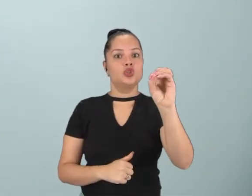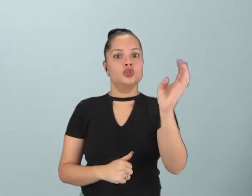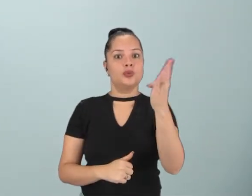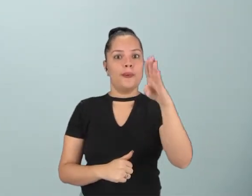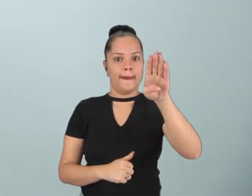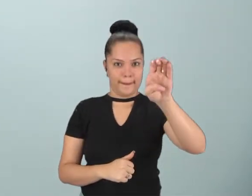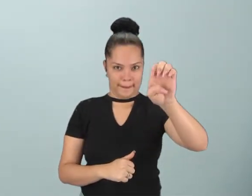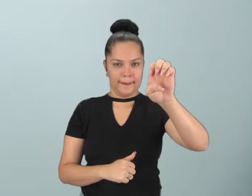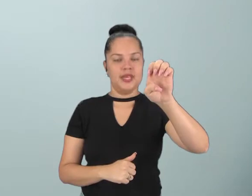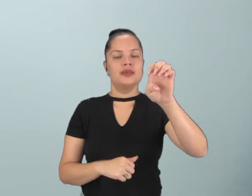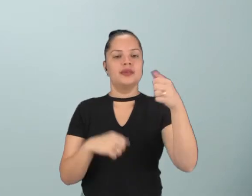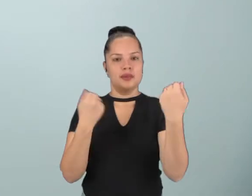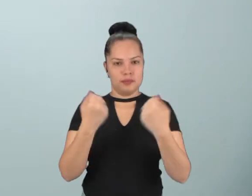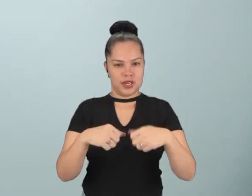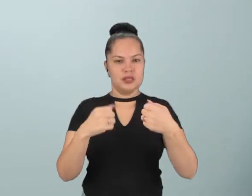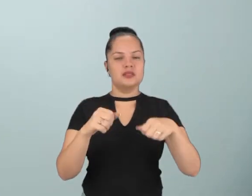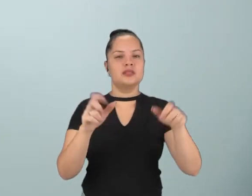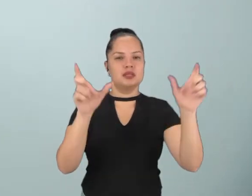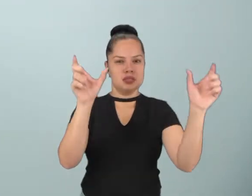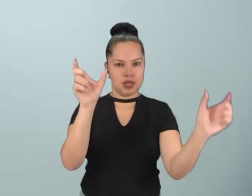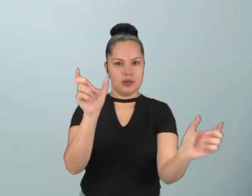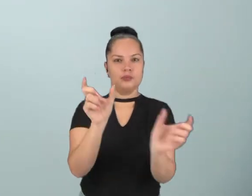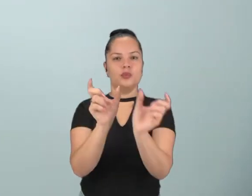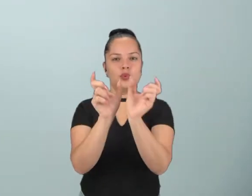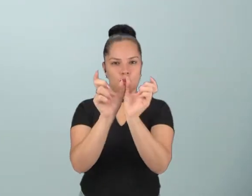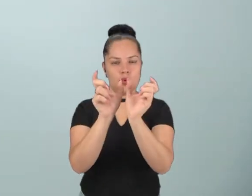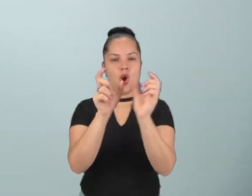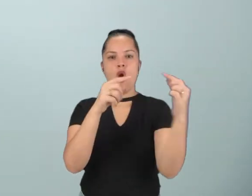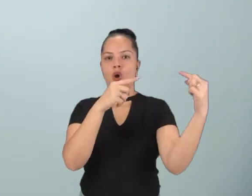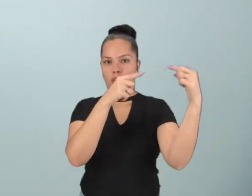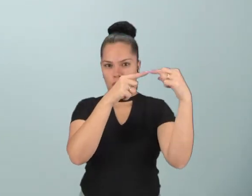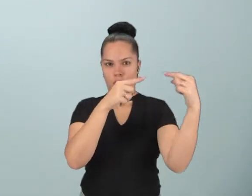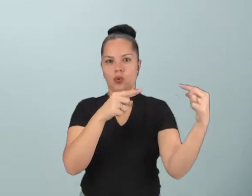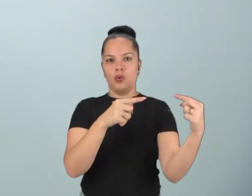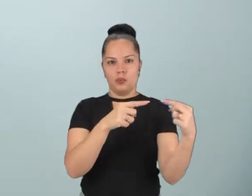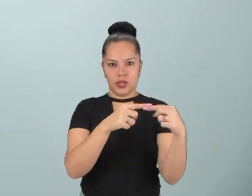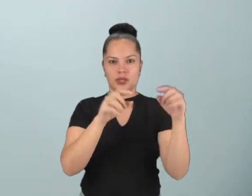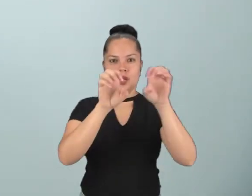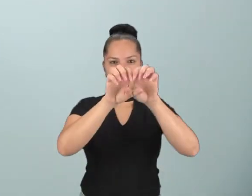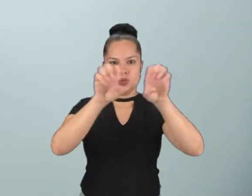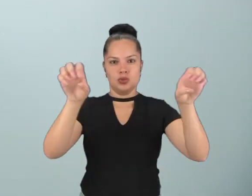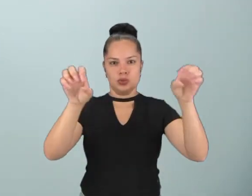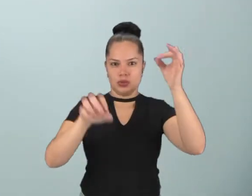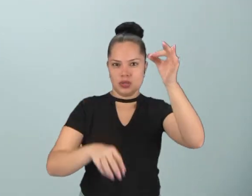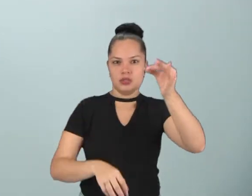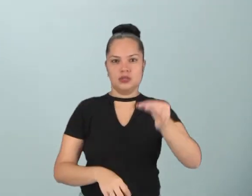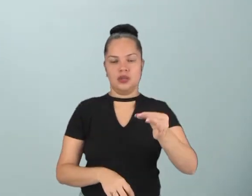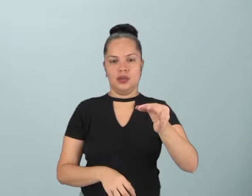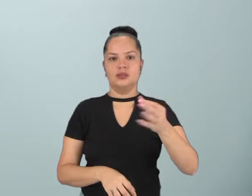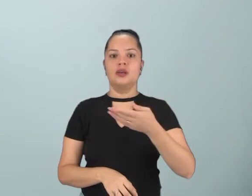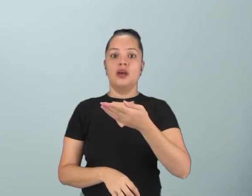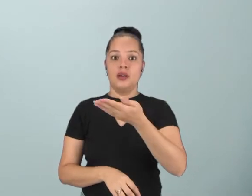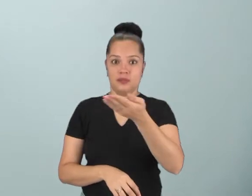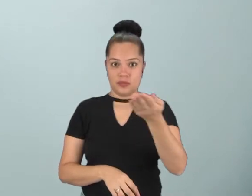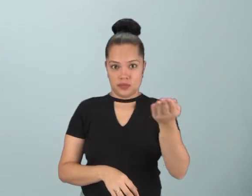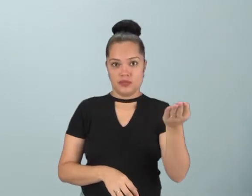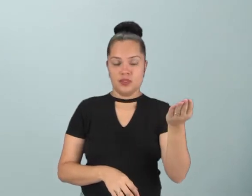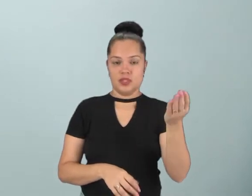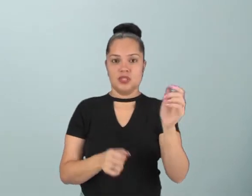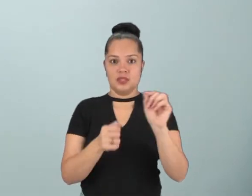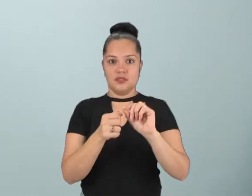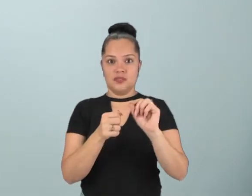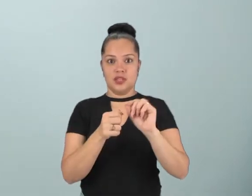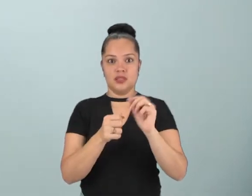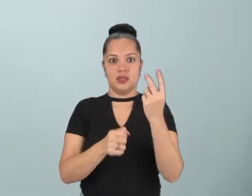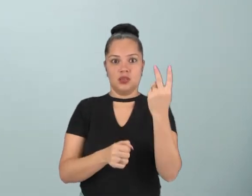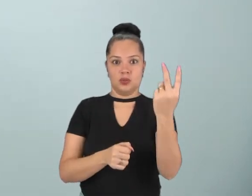vocês precisam conjugar o verbo to be para poder usar essa estrutura da forma correta. E vocês vão usar duas conjugações do verbo to